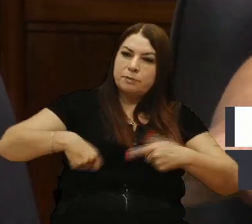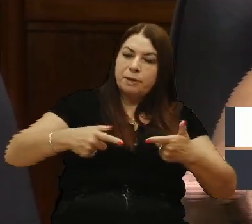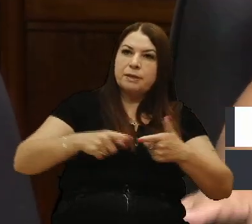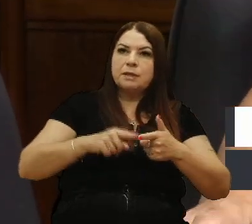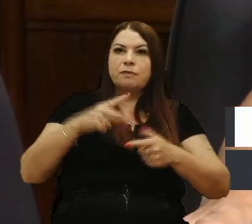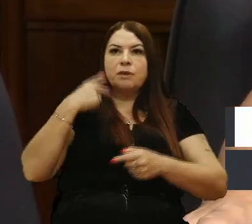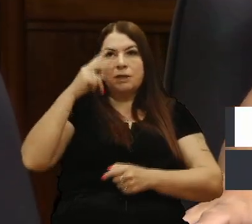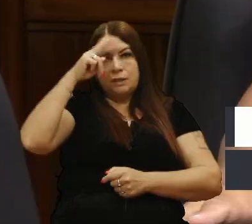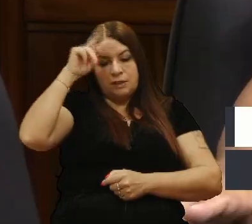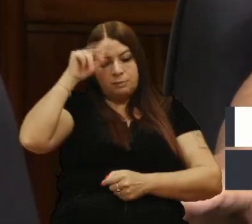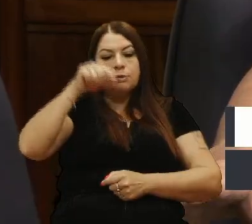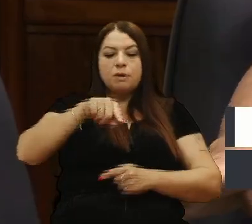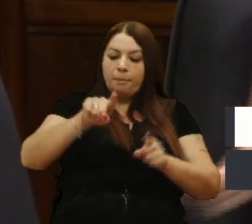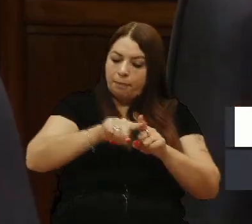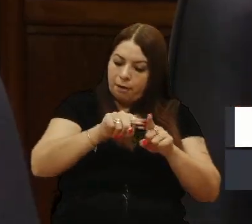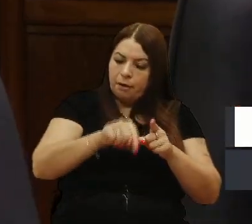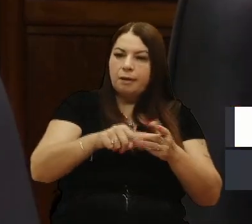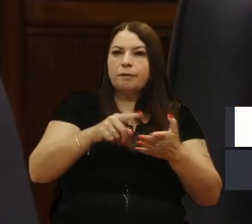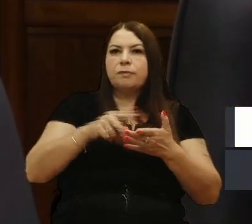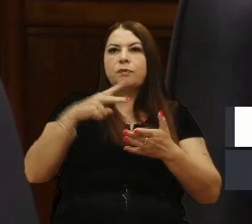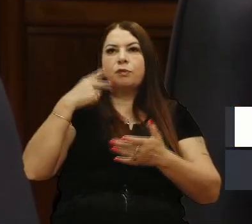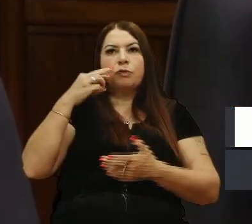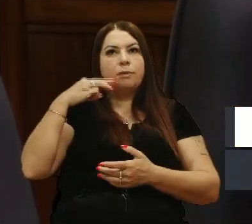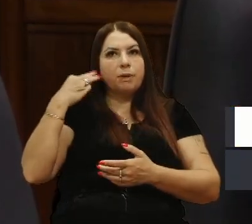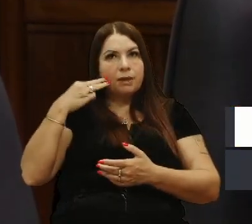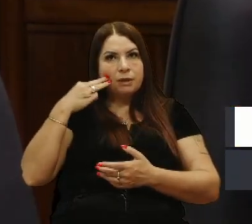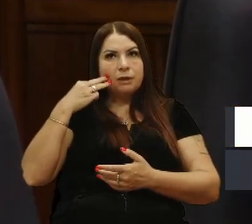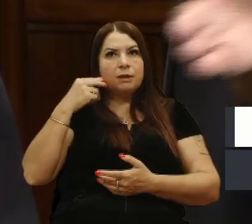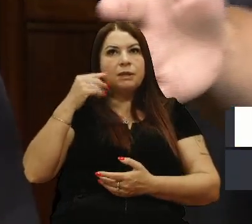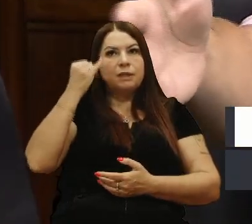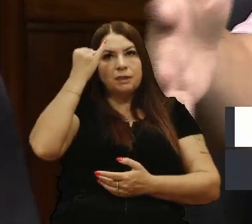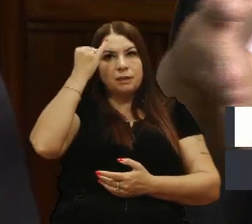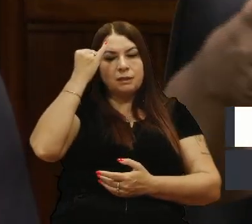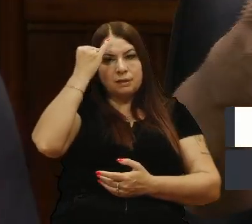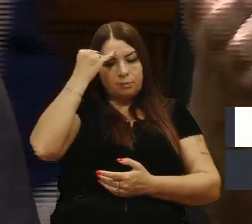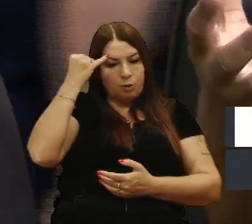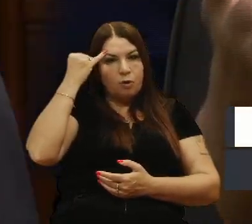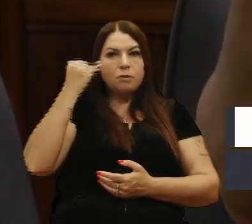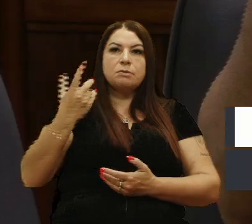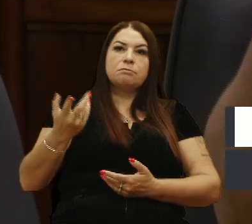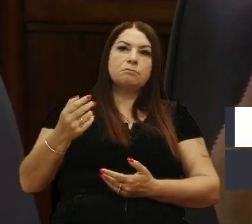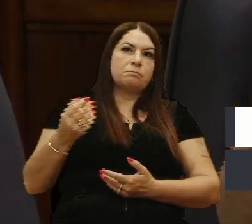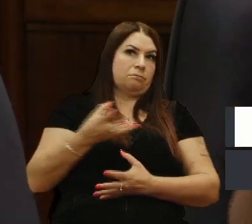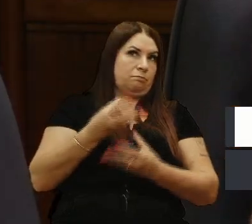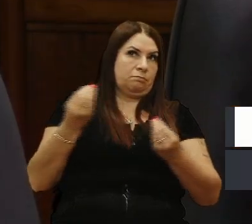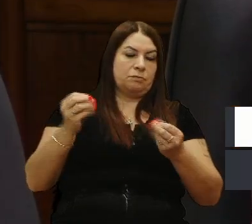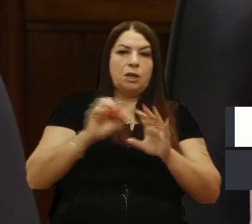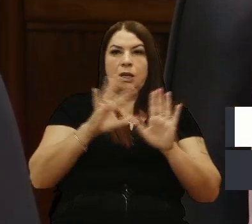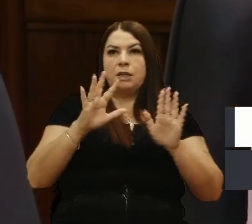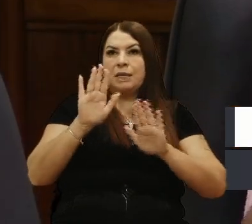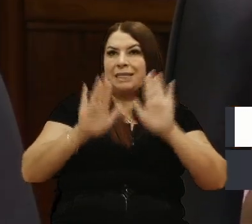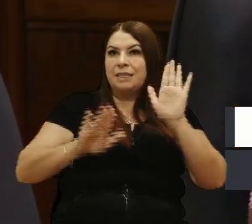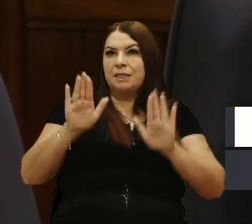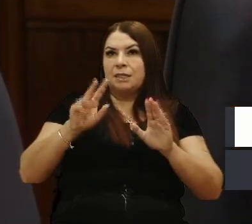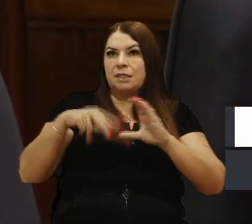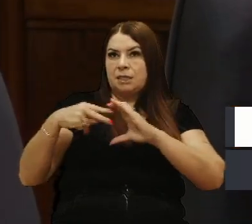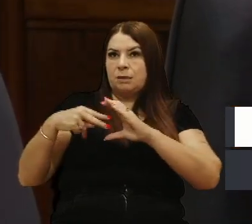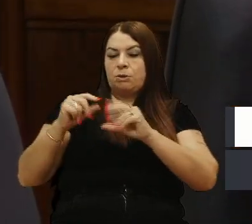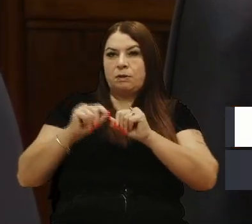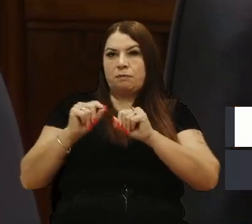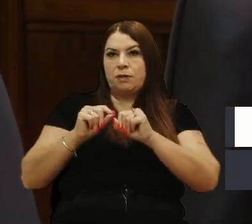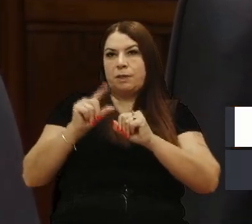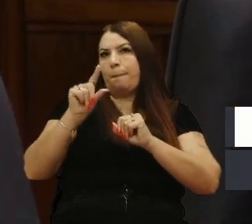vereador Edson foi aqui, vereadora Marisol, vereador D'Ambrós. Ou seja, claro, as licitações que a Câmara faz são